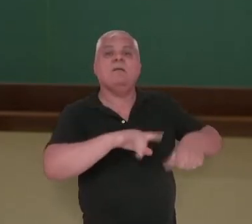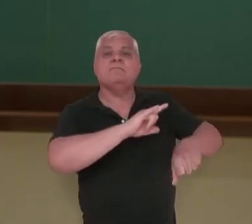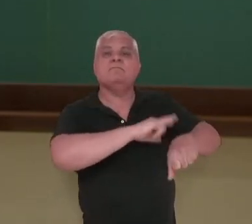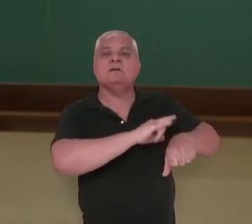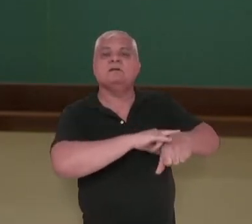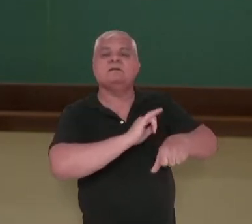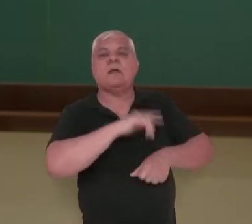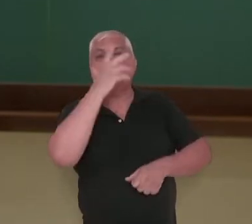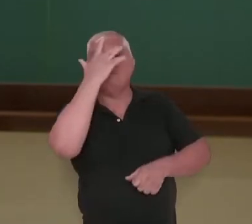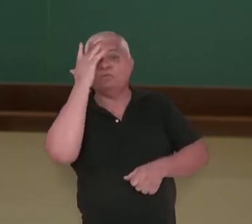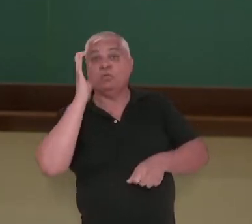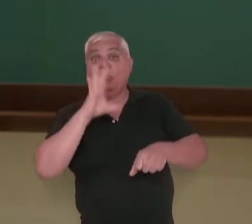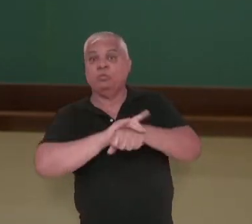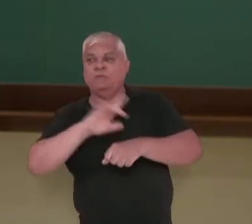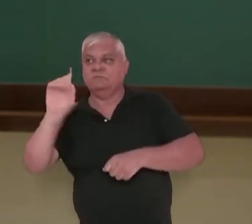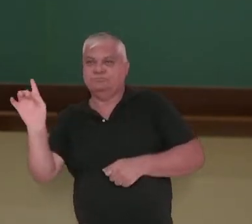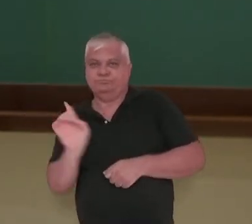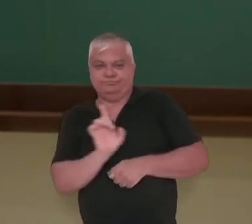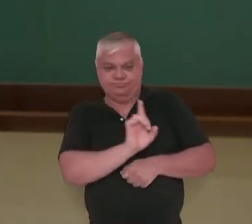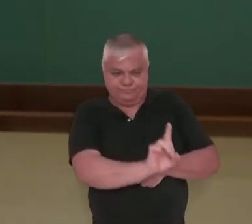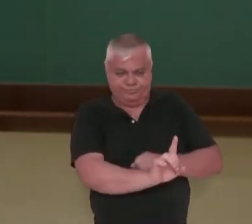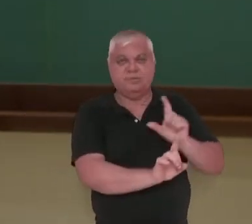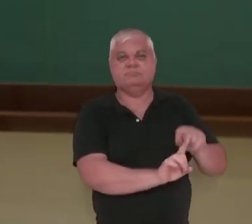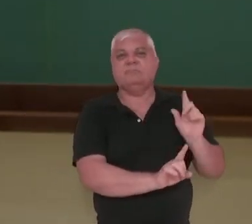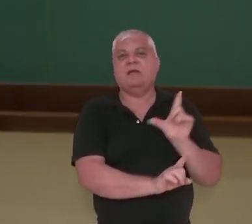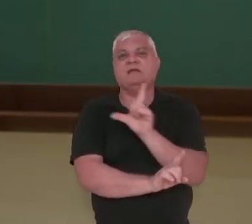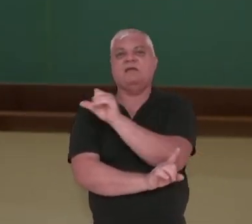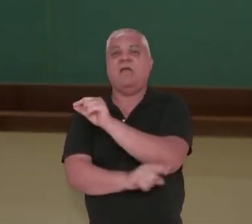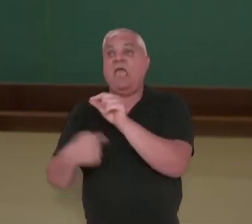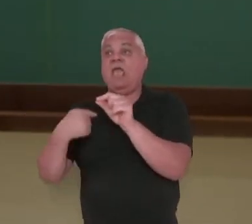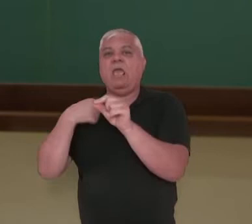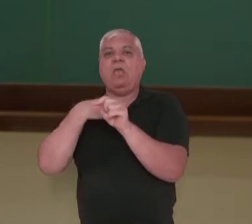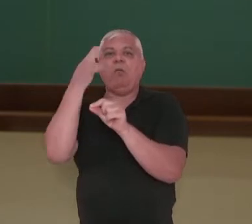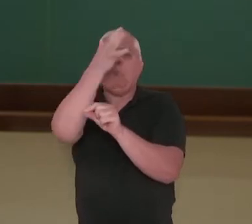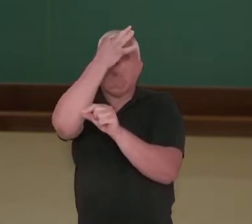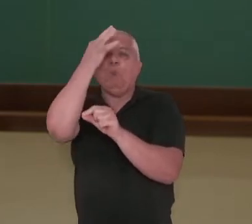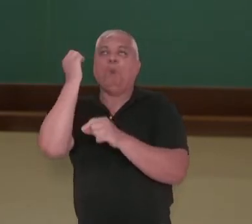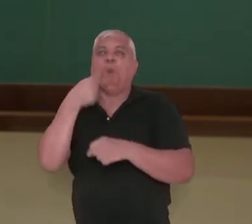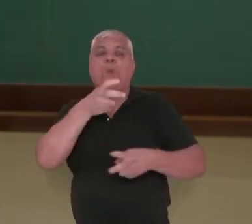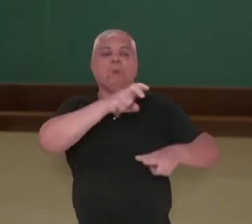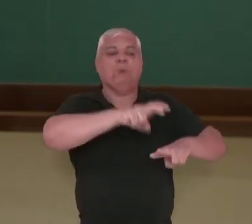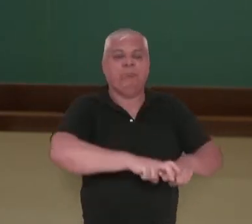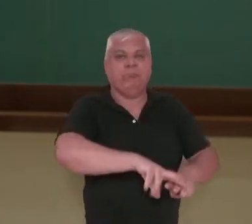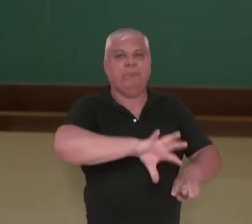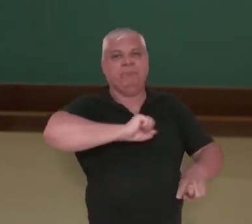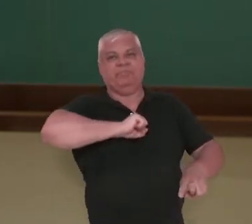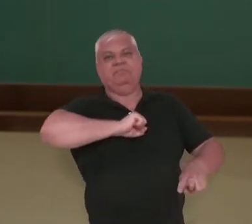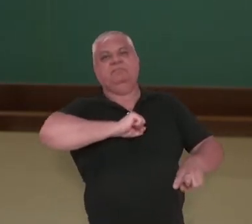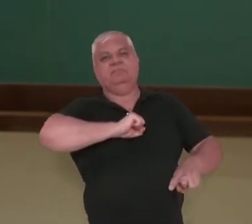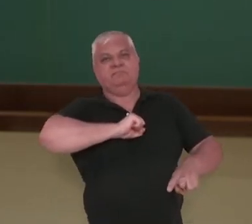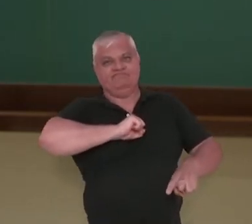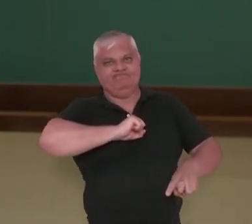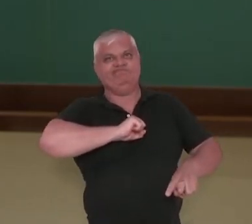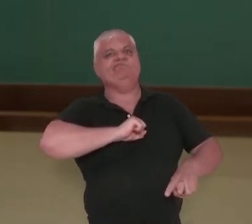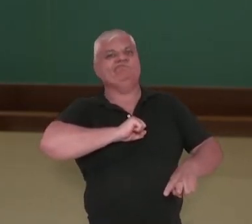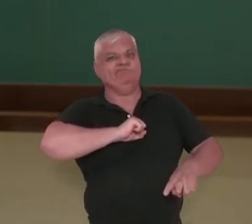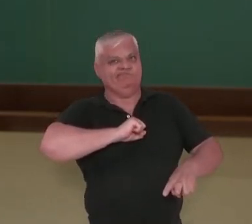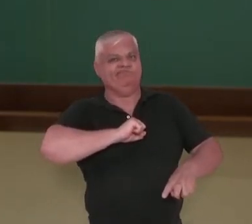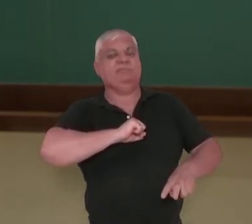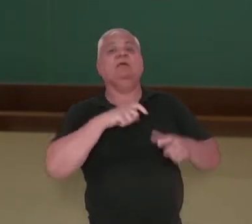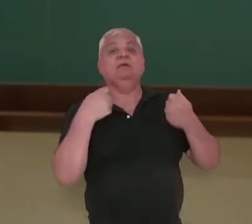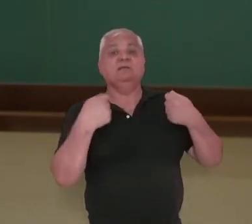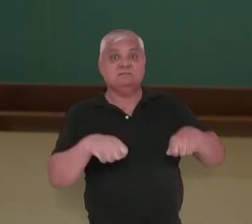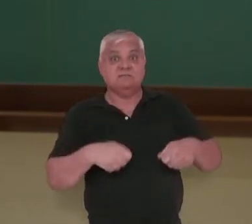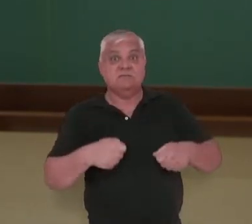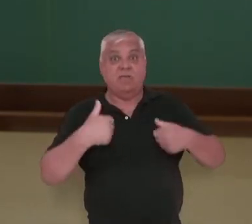pessoa foi ali, usou, sentou, teve contato com aquele vaso, uma pessoa infectada, sim. Se depois, em seguida, a pessoa que não está